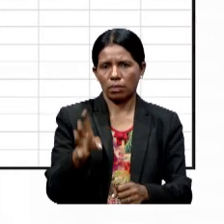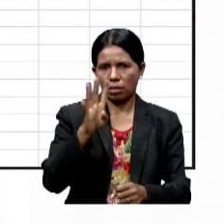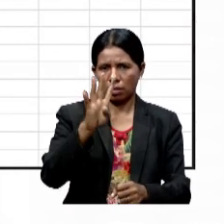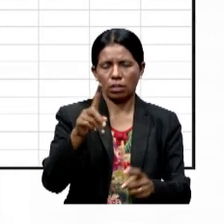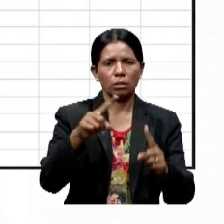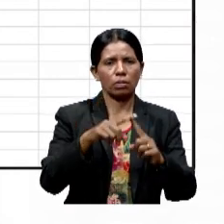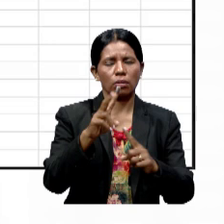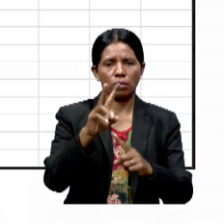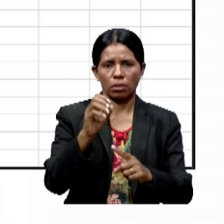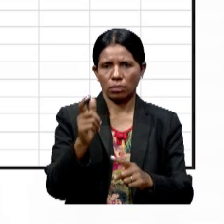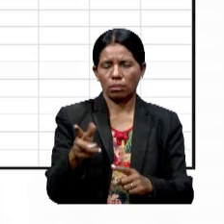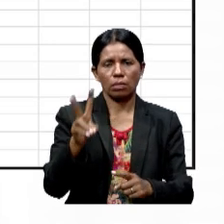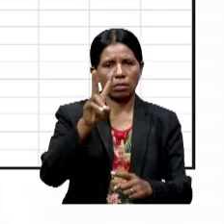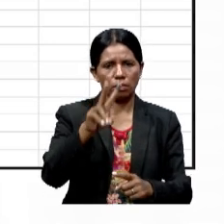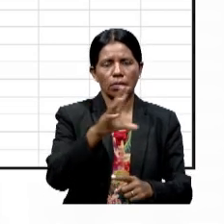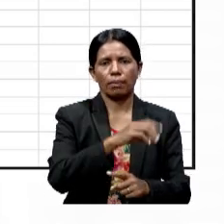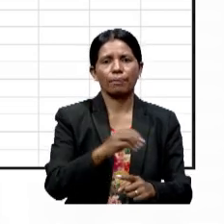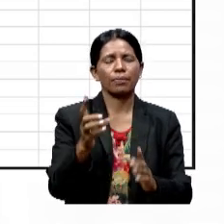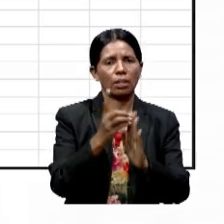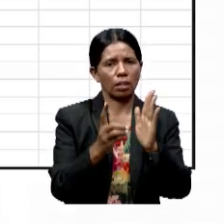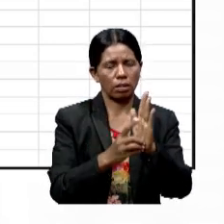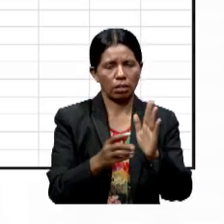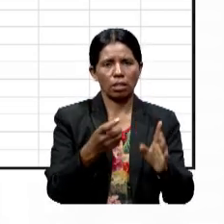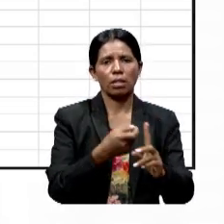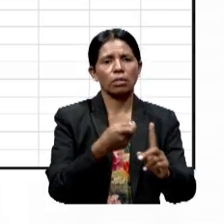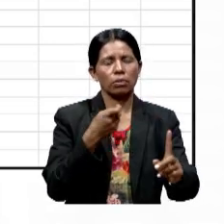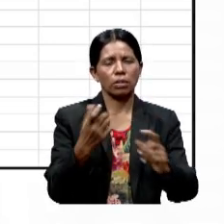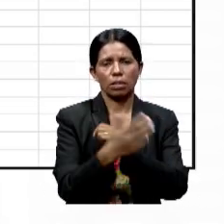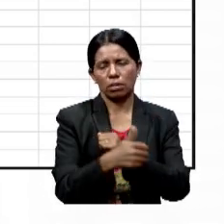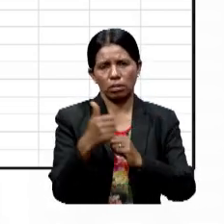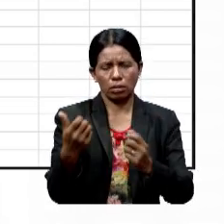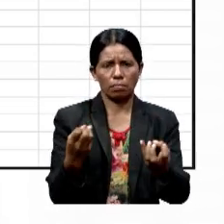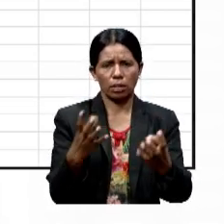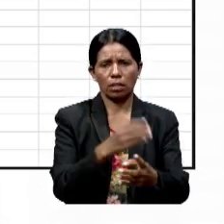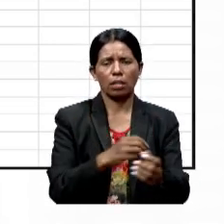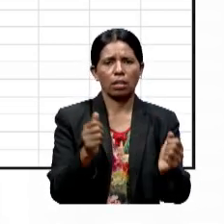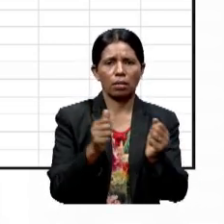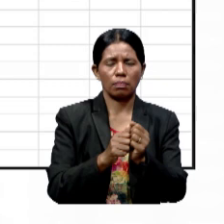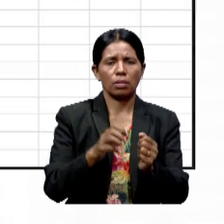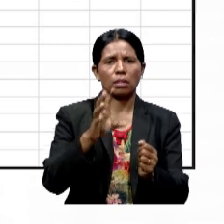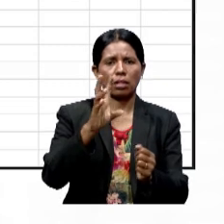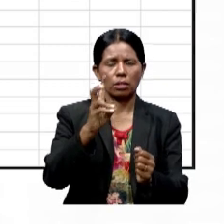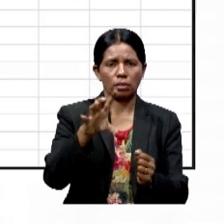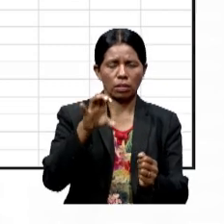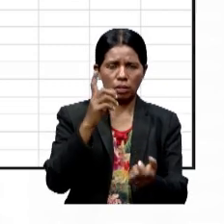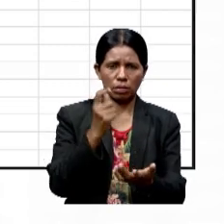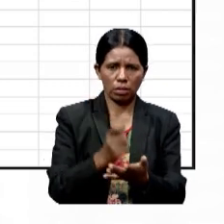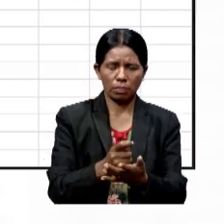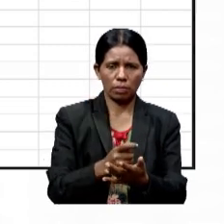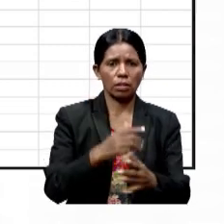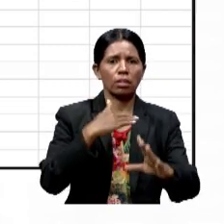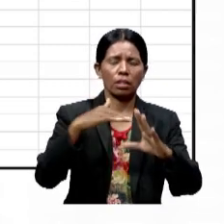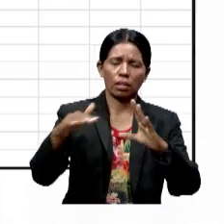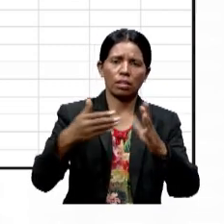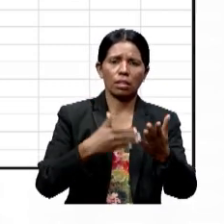tina rihun rua ruanulu resin rua, dados importasau makas liu kuase tokon atus hitu, enquanto exportasau menus